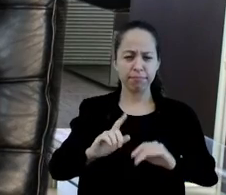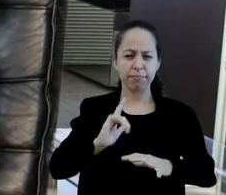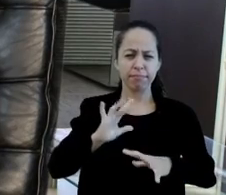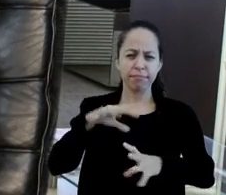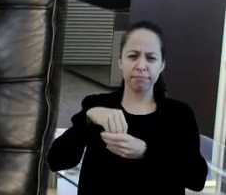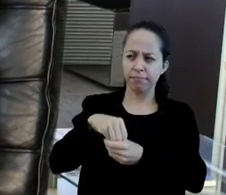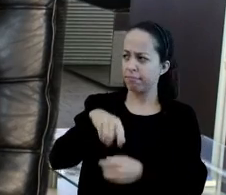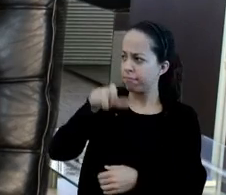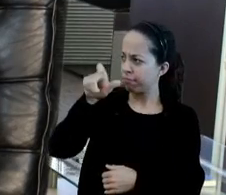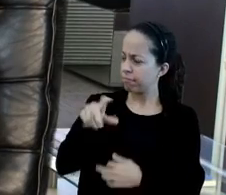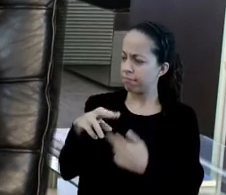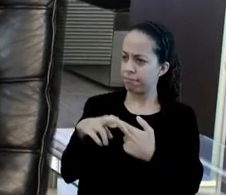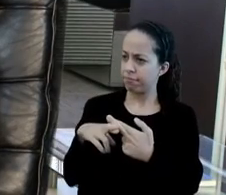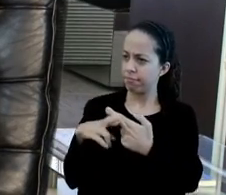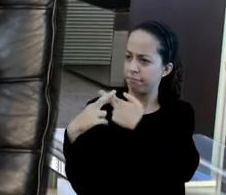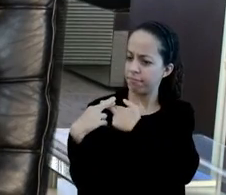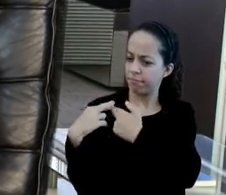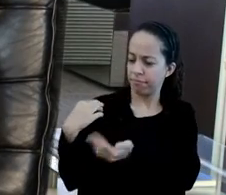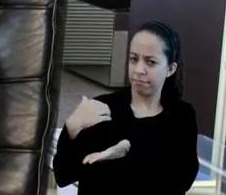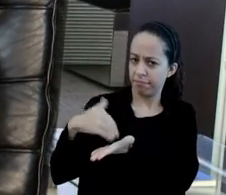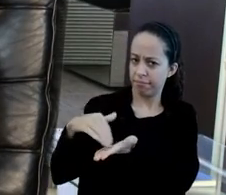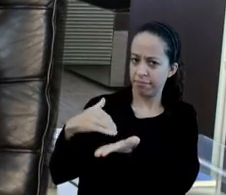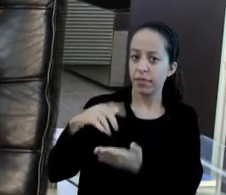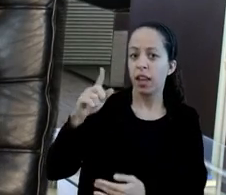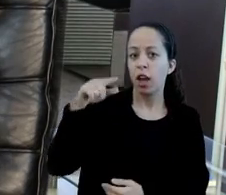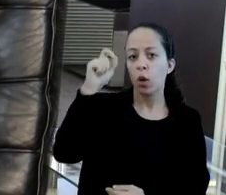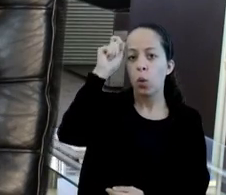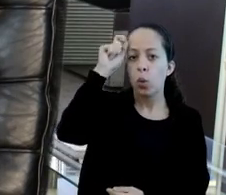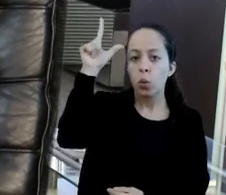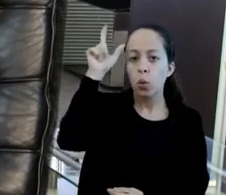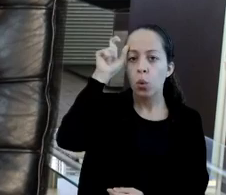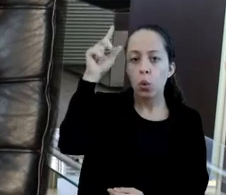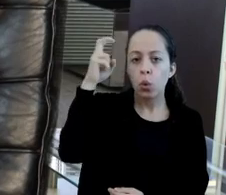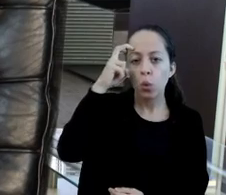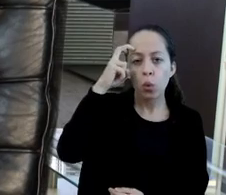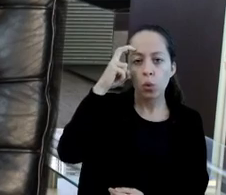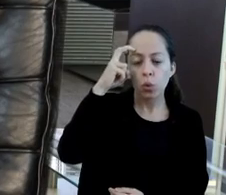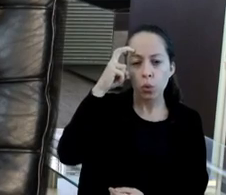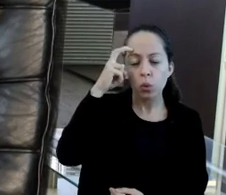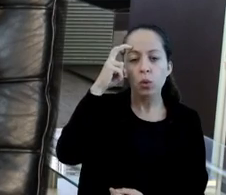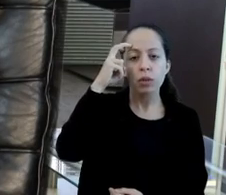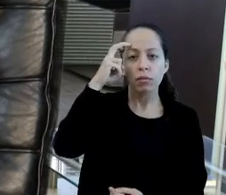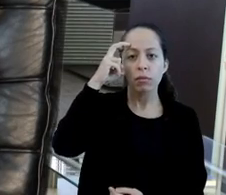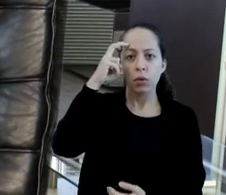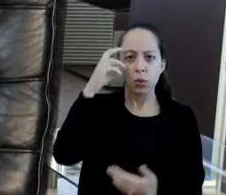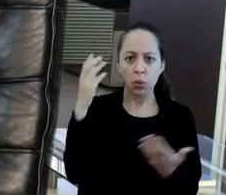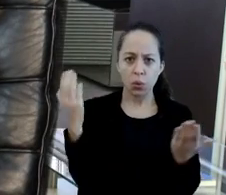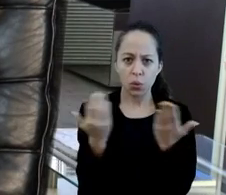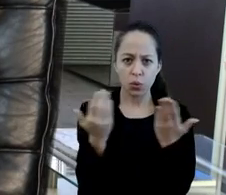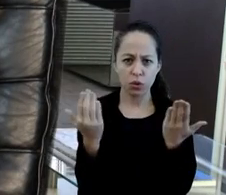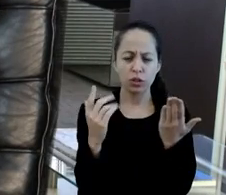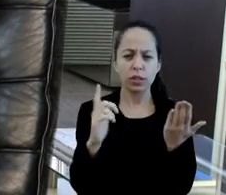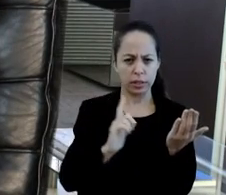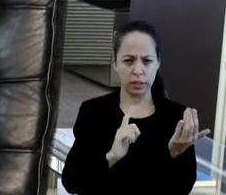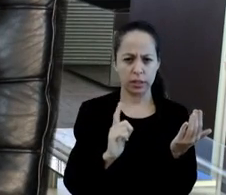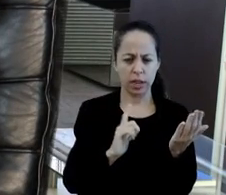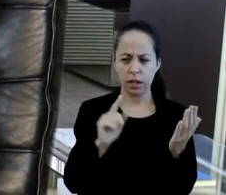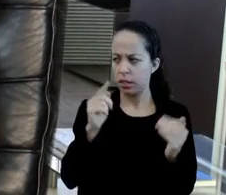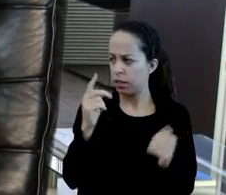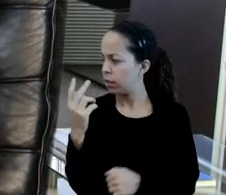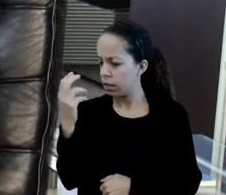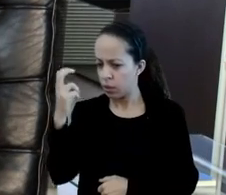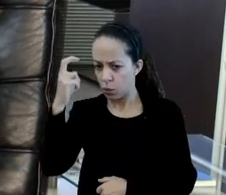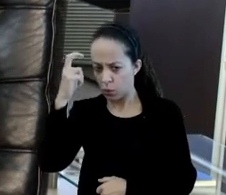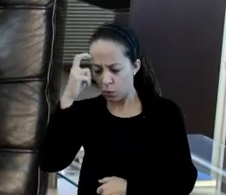da Secretaria de Cultura, que não eram tão juntas como hoje acontece, eu tinha